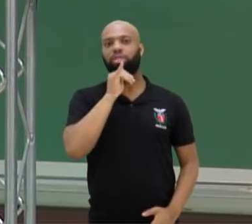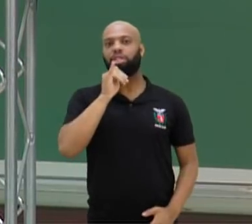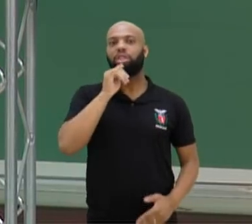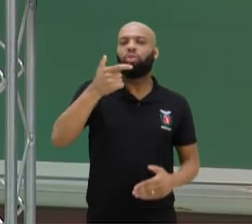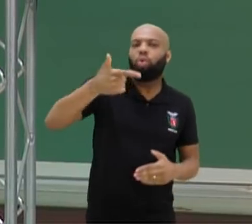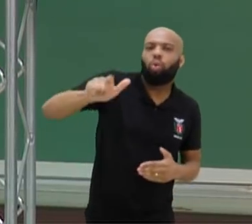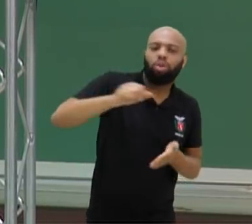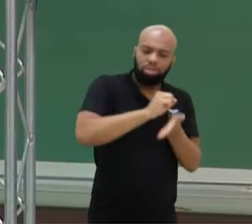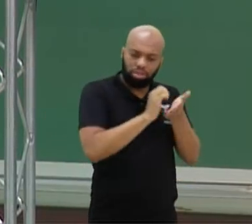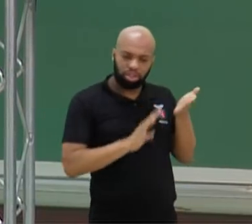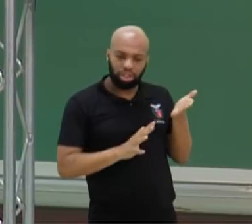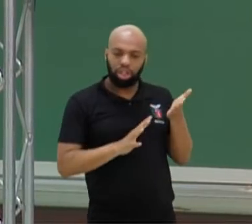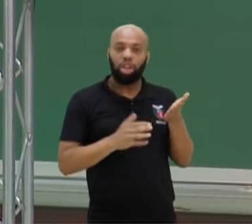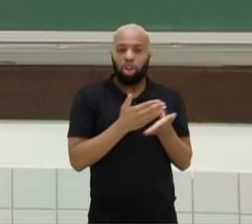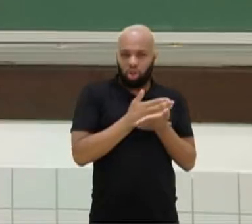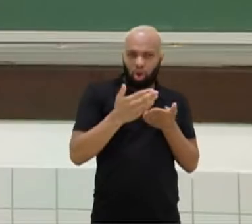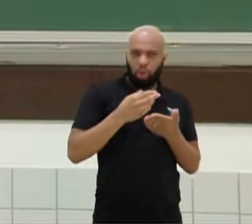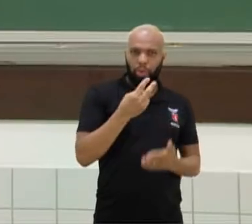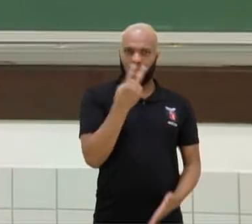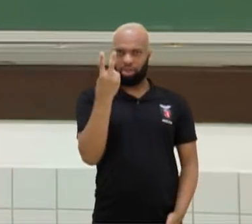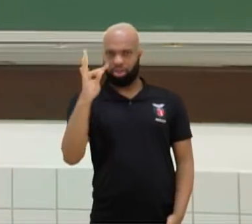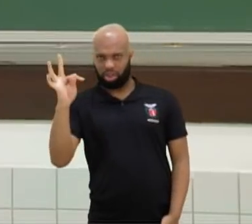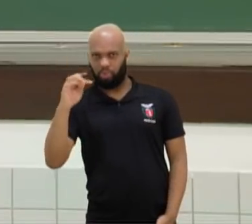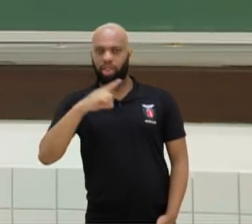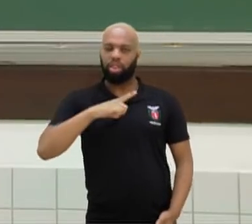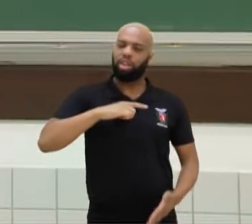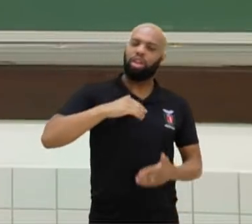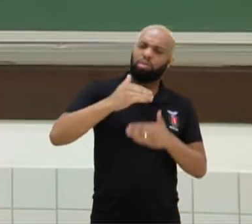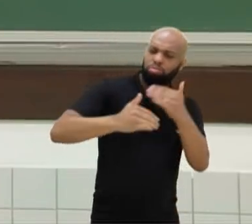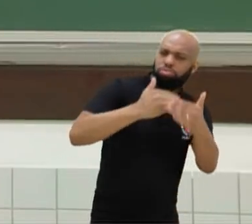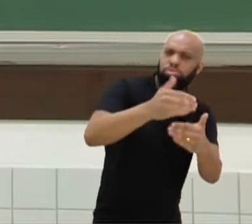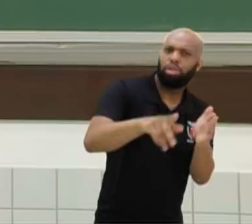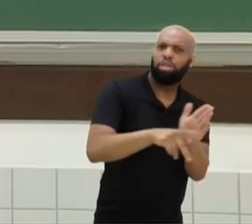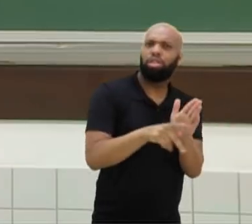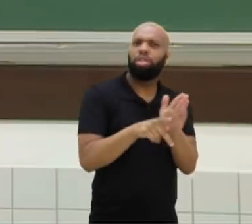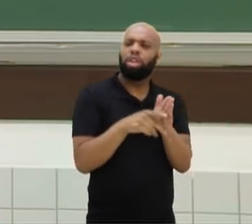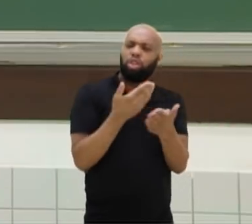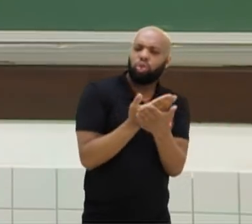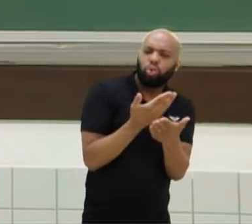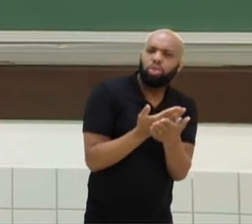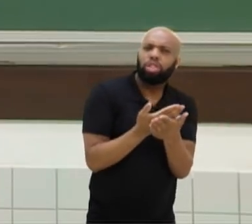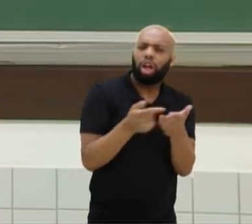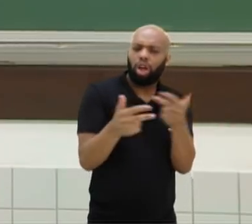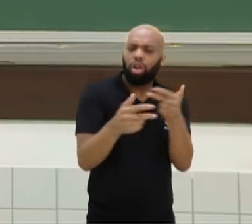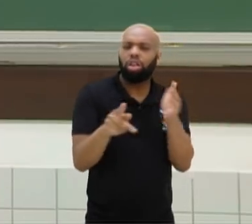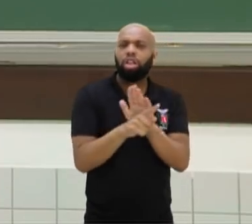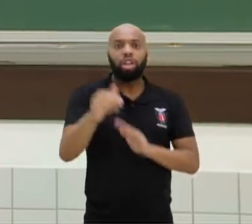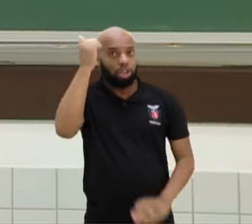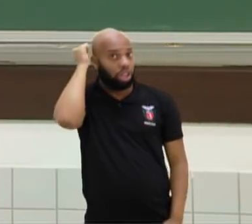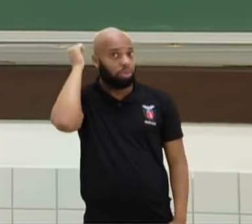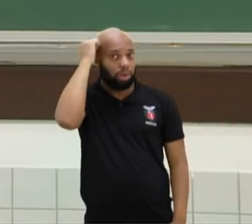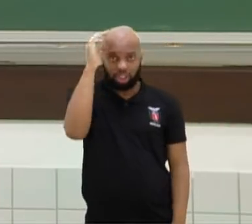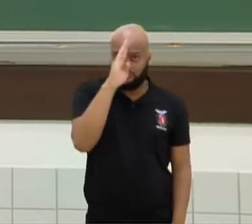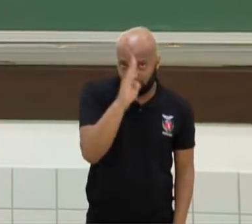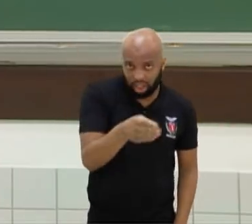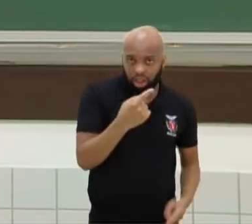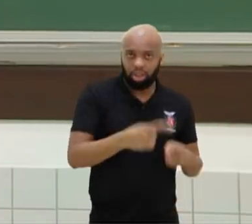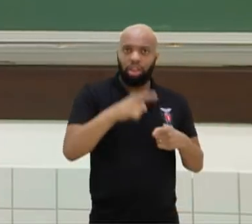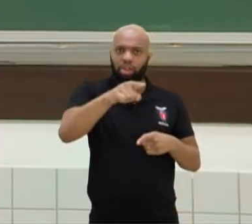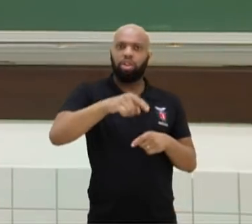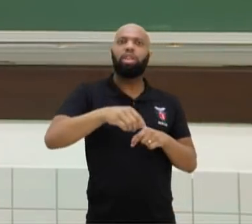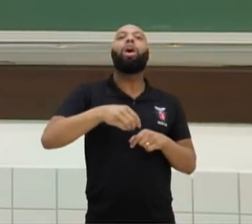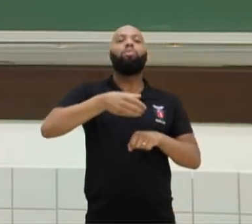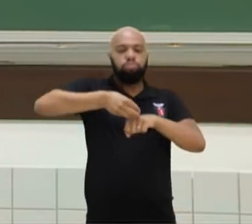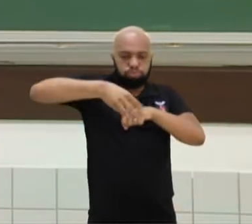exercícios. No início do segundo trimestre, nós vamos explorar a circunferência em exercícios práticos de vestibular, direto, que é para preparar vocês